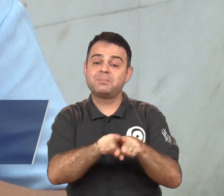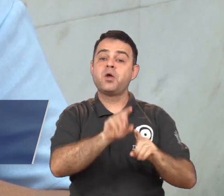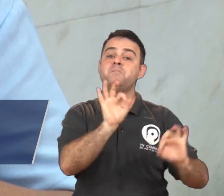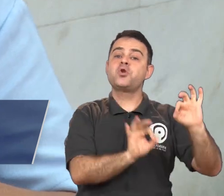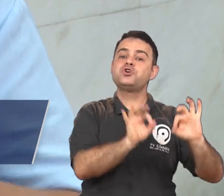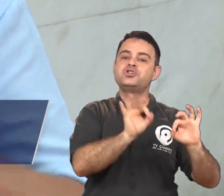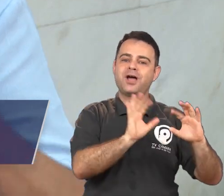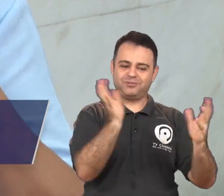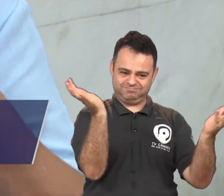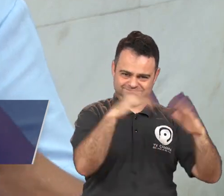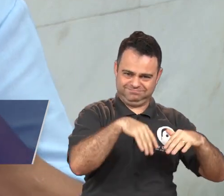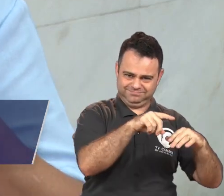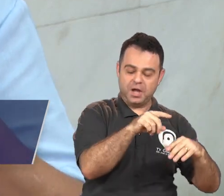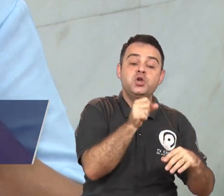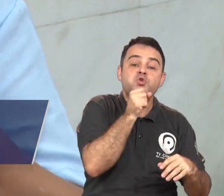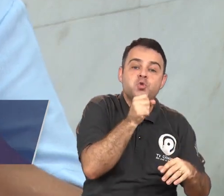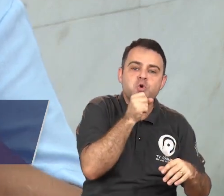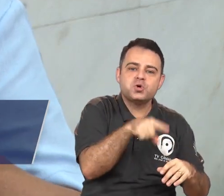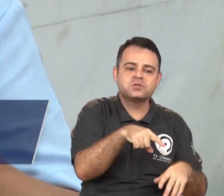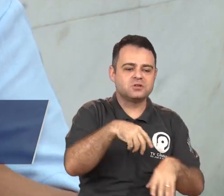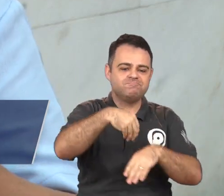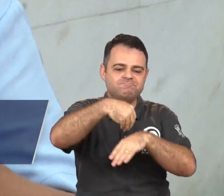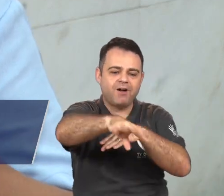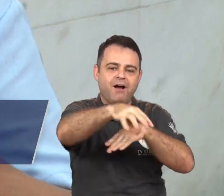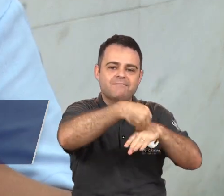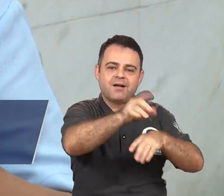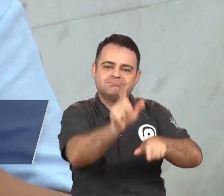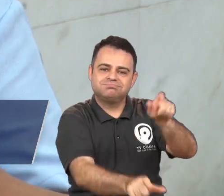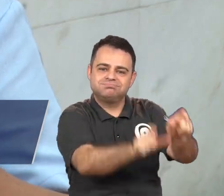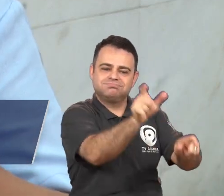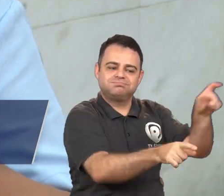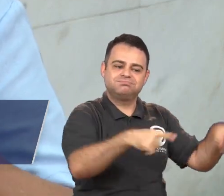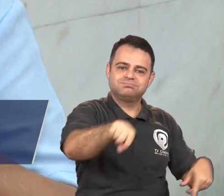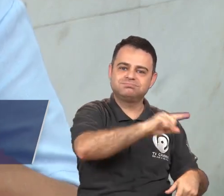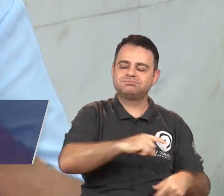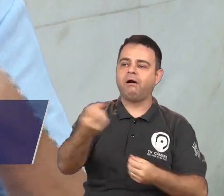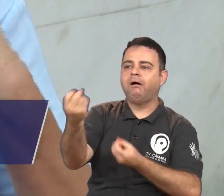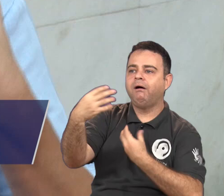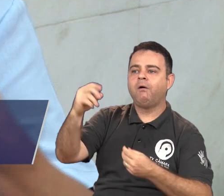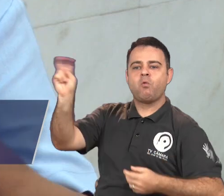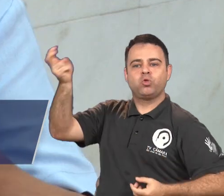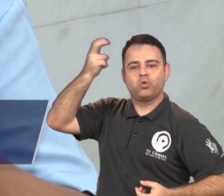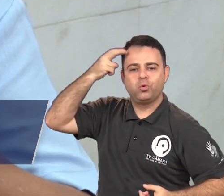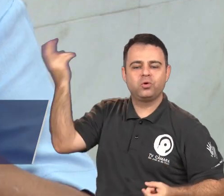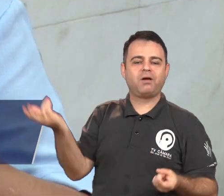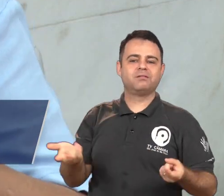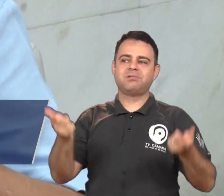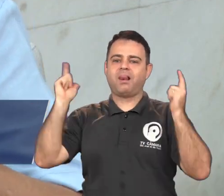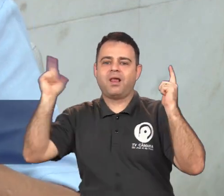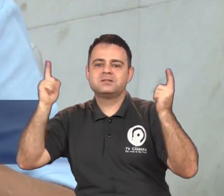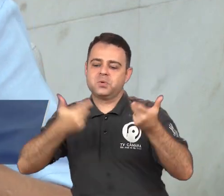Olha só! Porque você leva cultura, interação, você leva aquilo que muitas vezes eles não